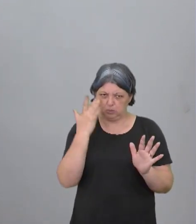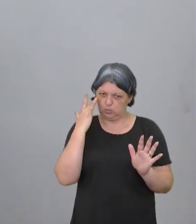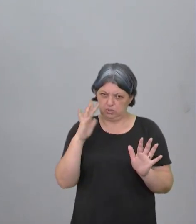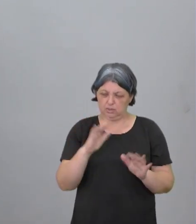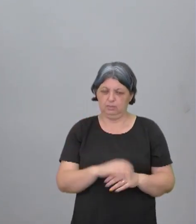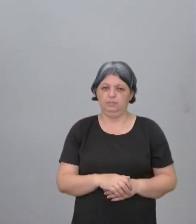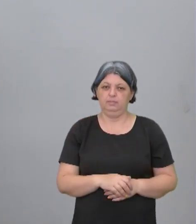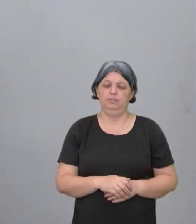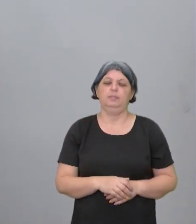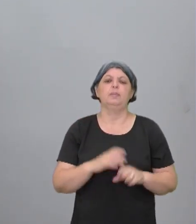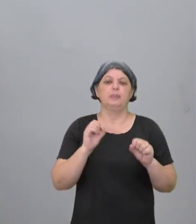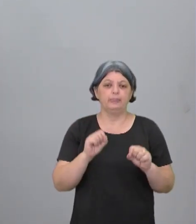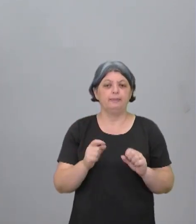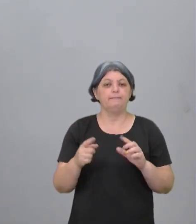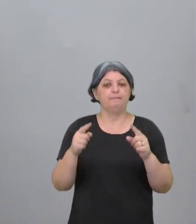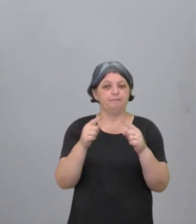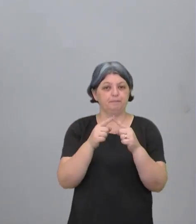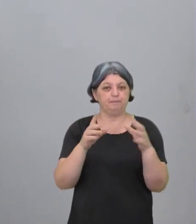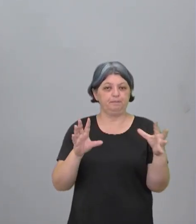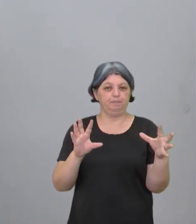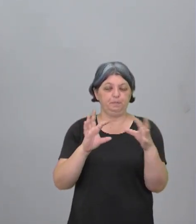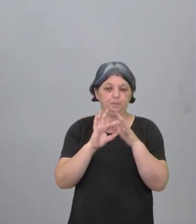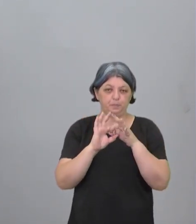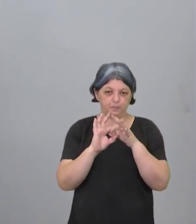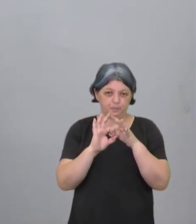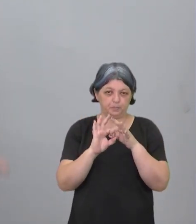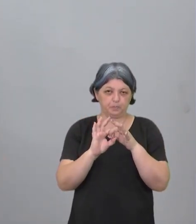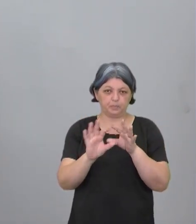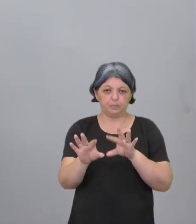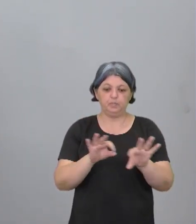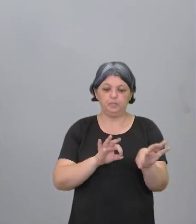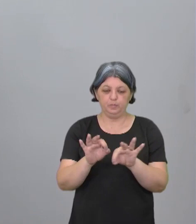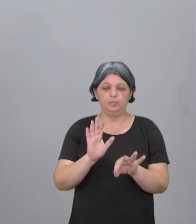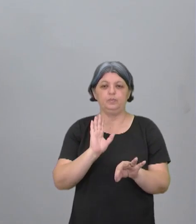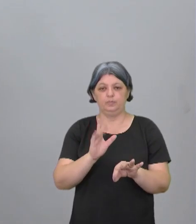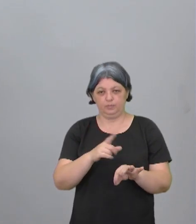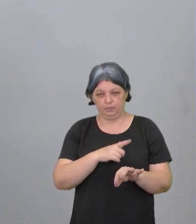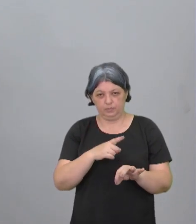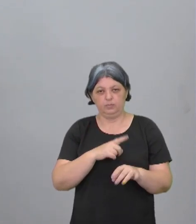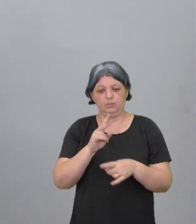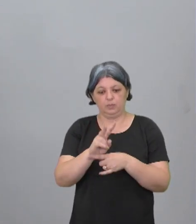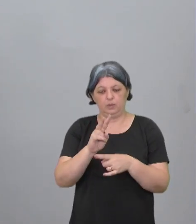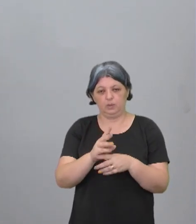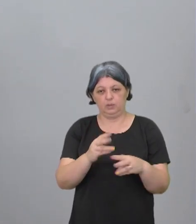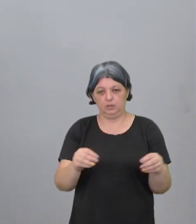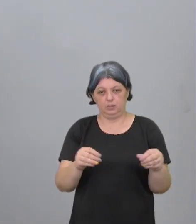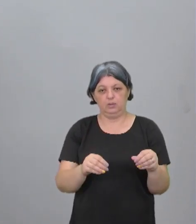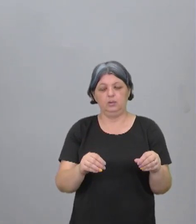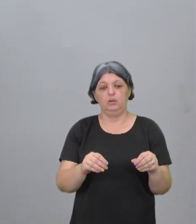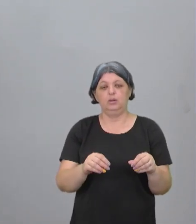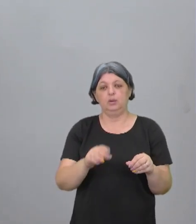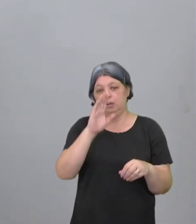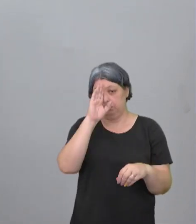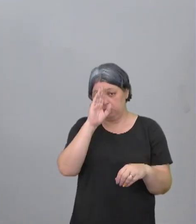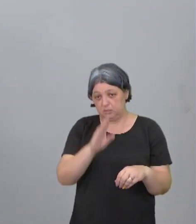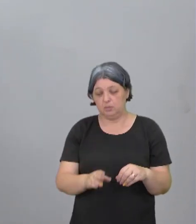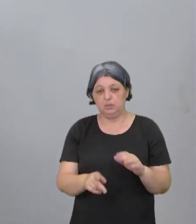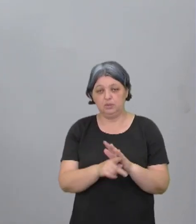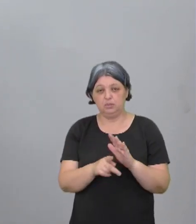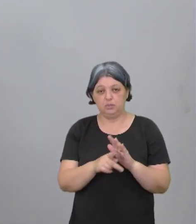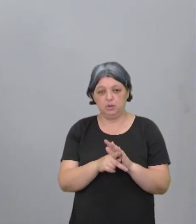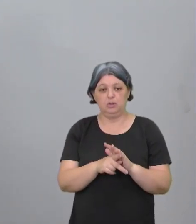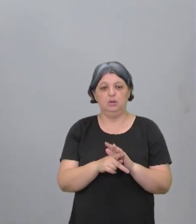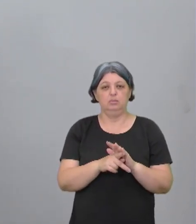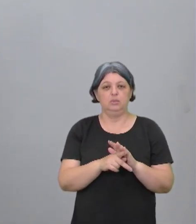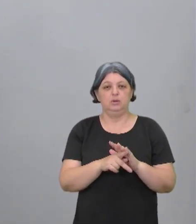15, né? Tanto alinhado aí com os projetos que já existem de conservação do solo, principalmente as campanhas da ONU, que trazem essa